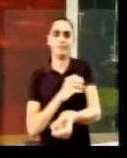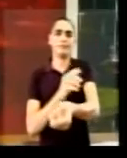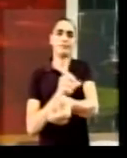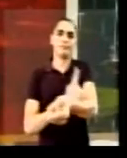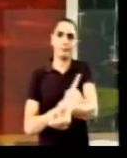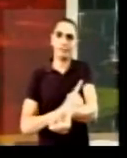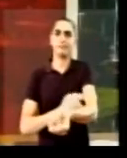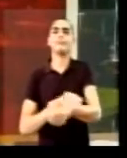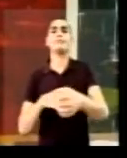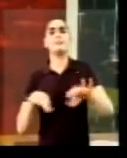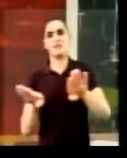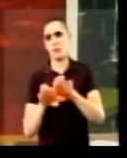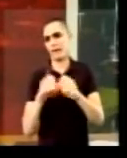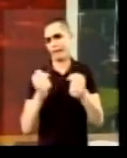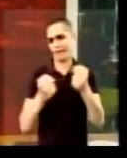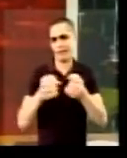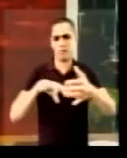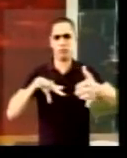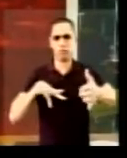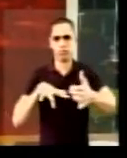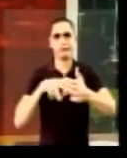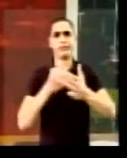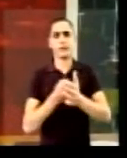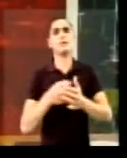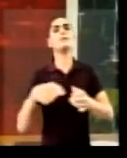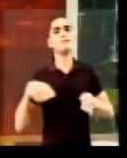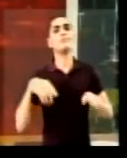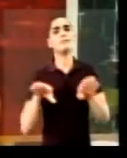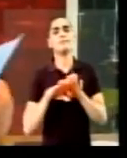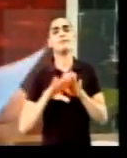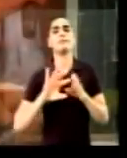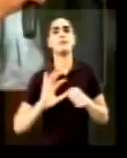maior mortalidade na mesma população.